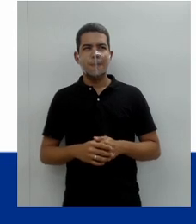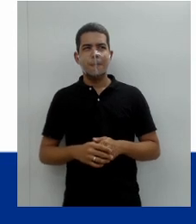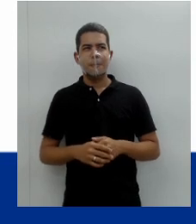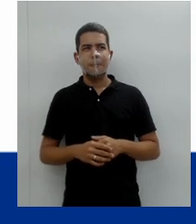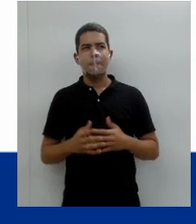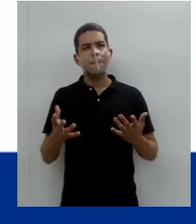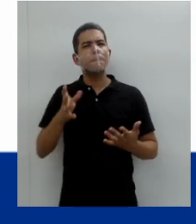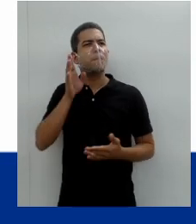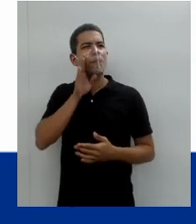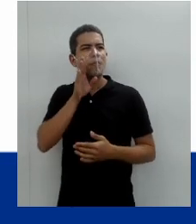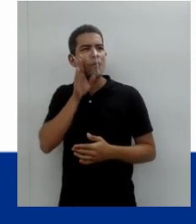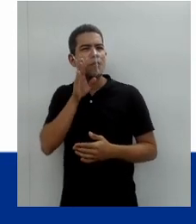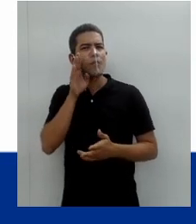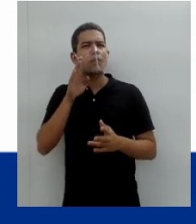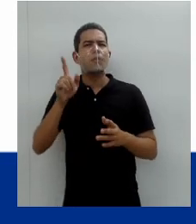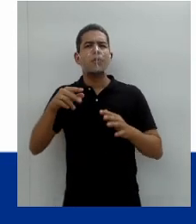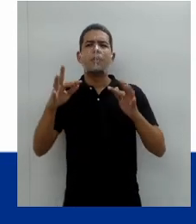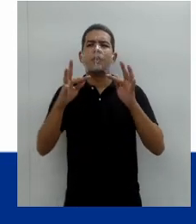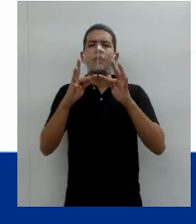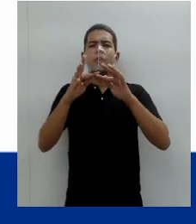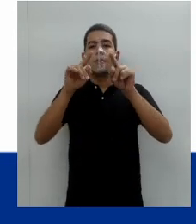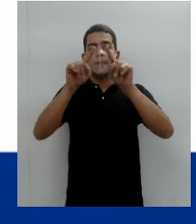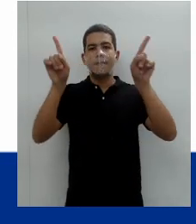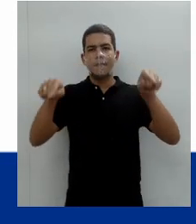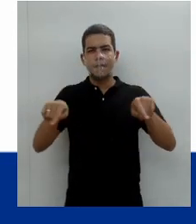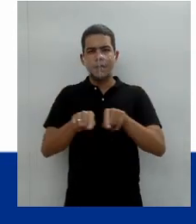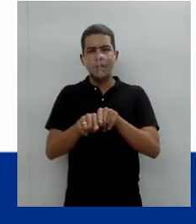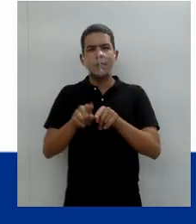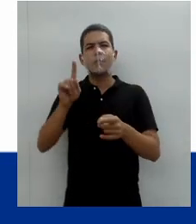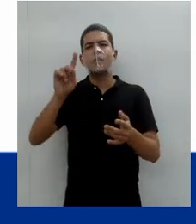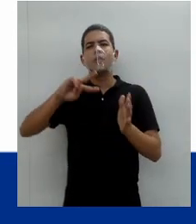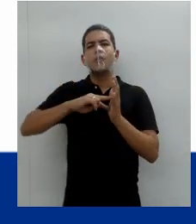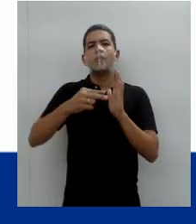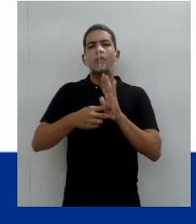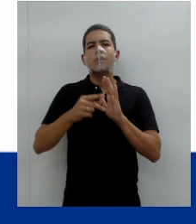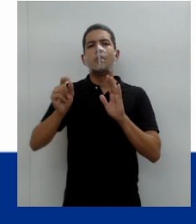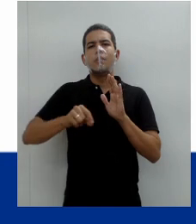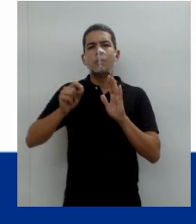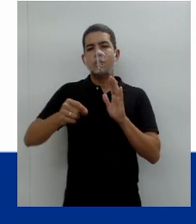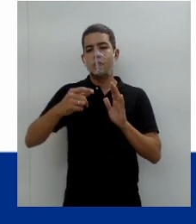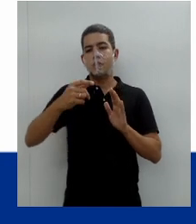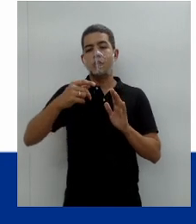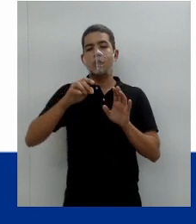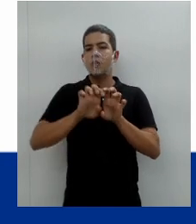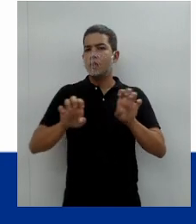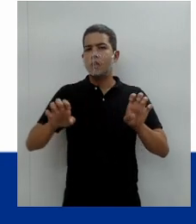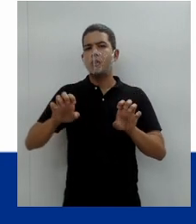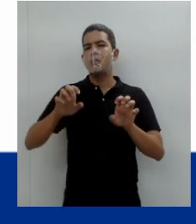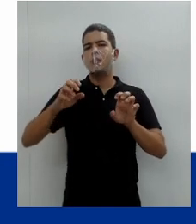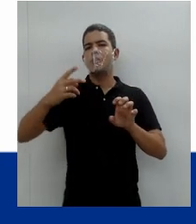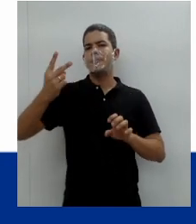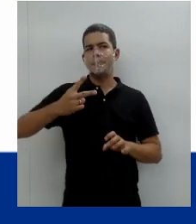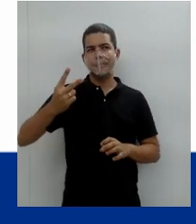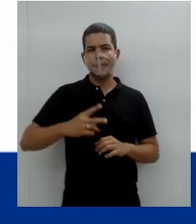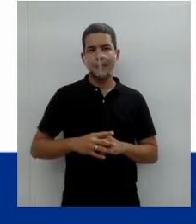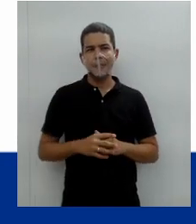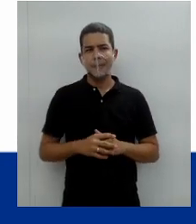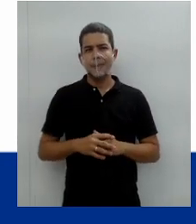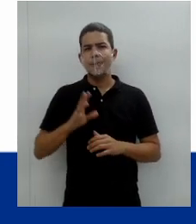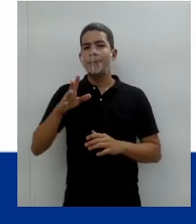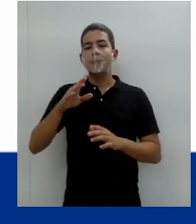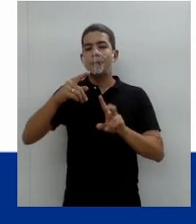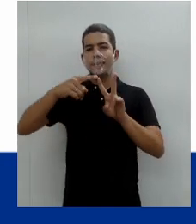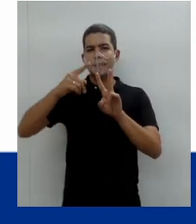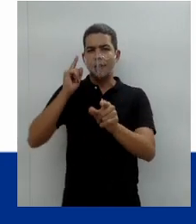que coisa legal. Uma função quadrática é definida por um polinômio do segundo grau, mas na hora de encontrar as raízes,